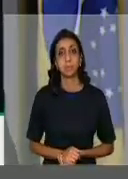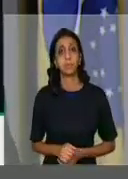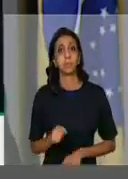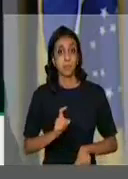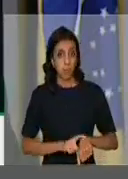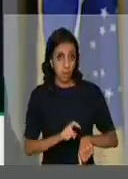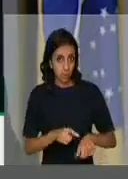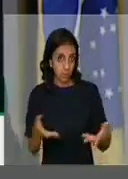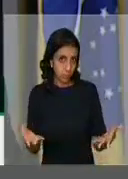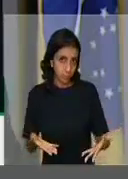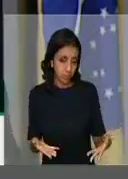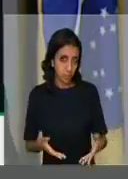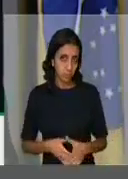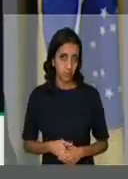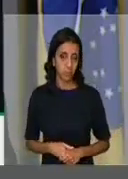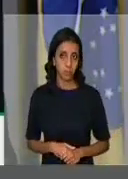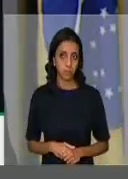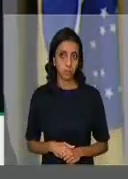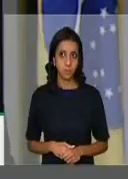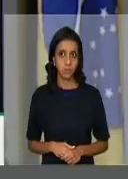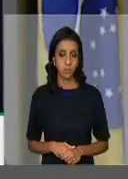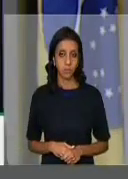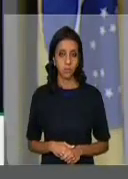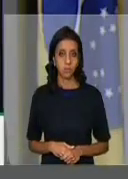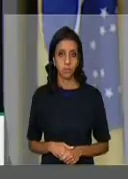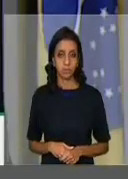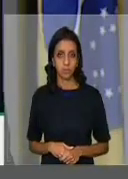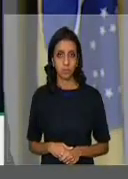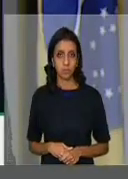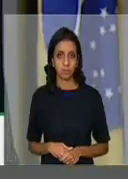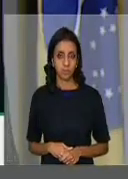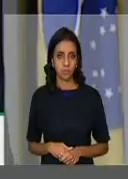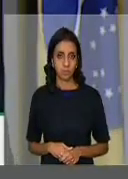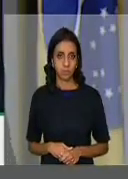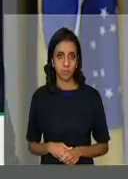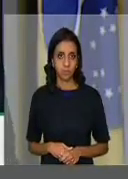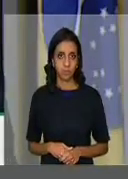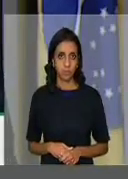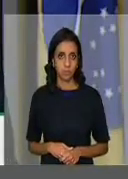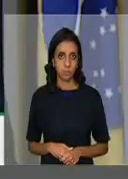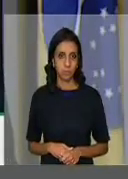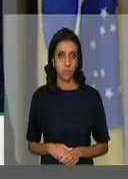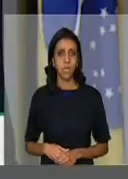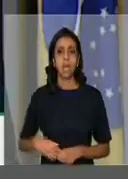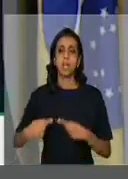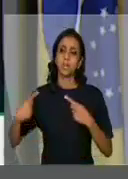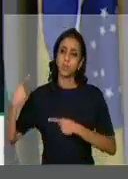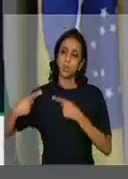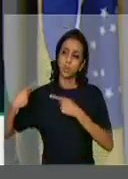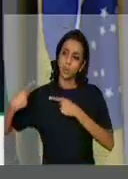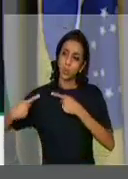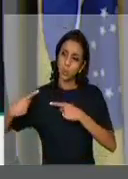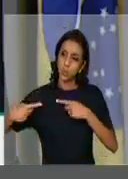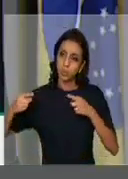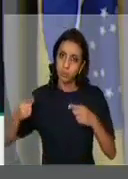este momento nós atingimos um ponto alto nas